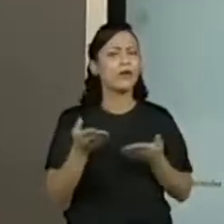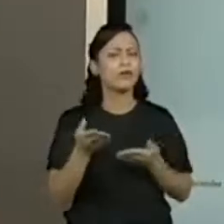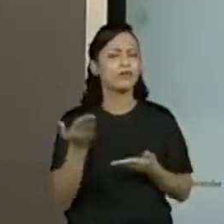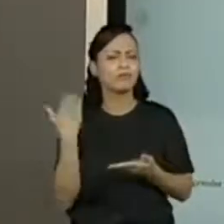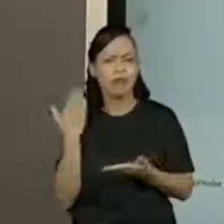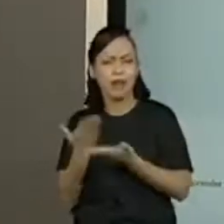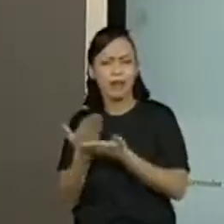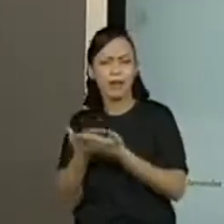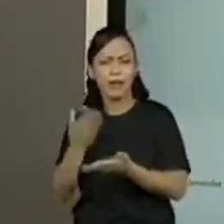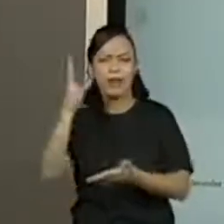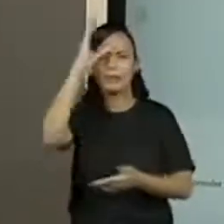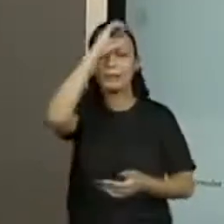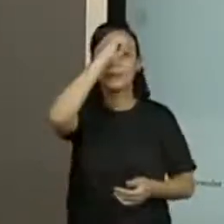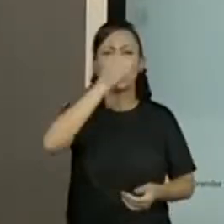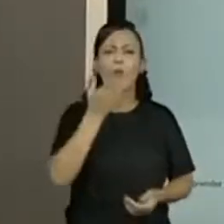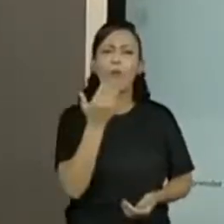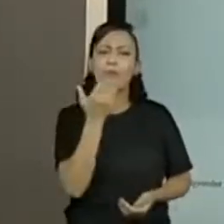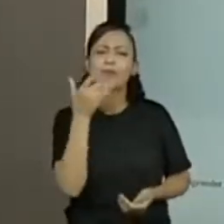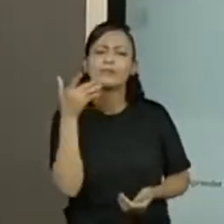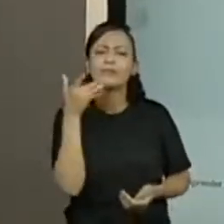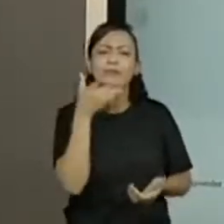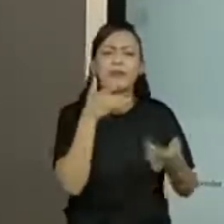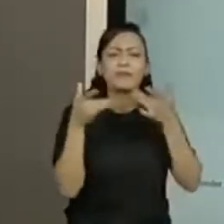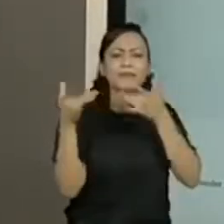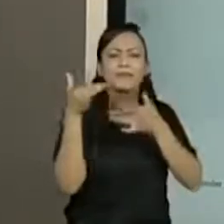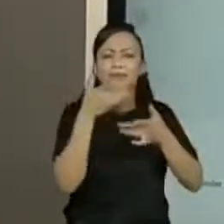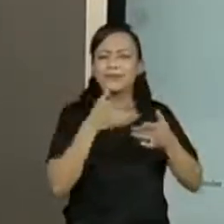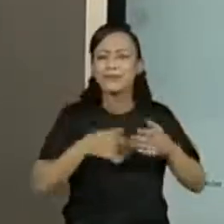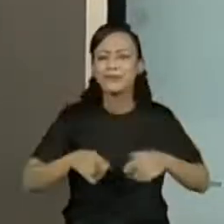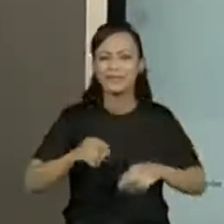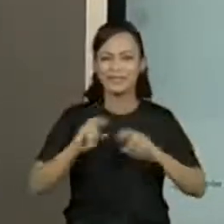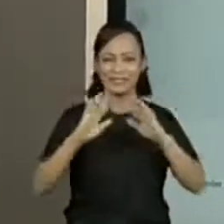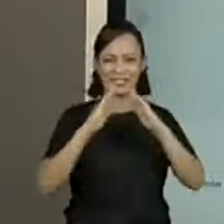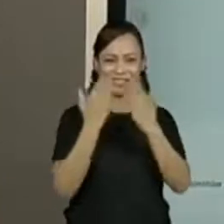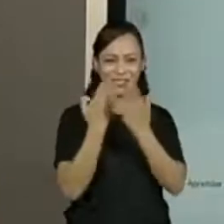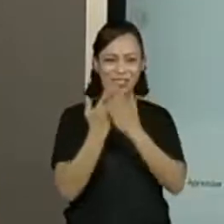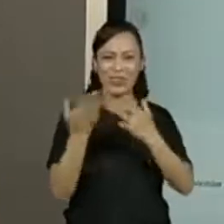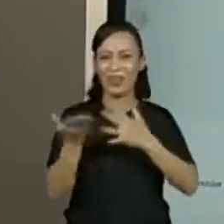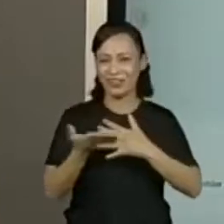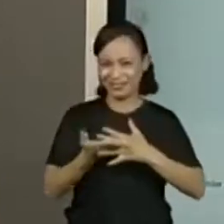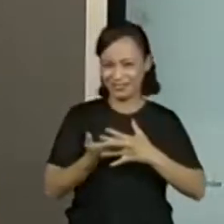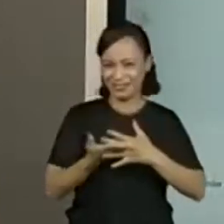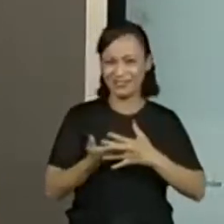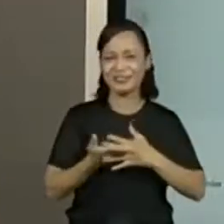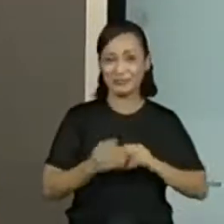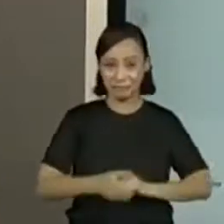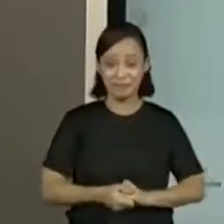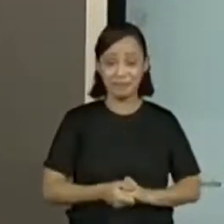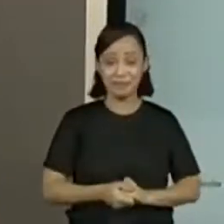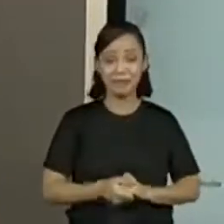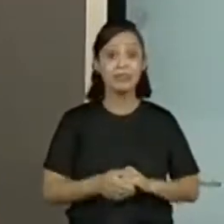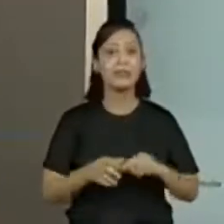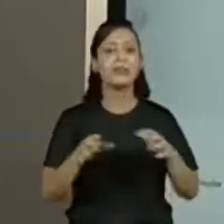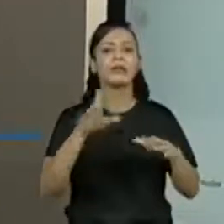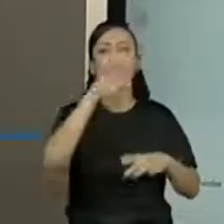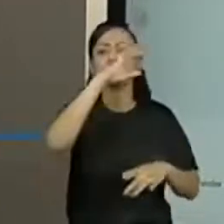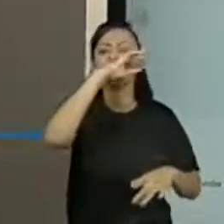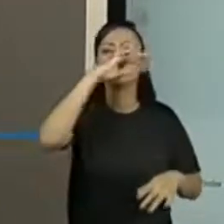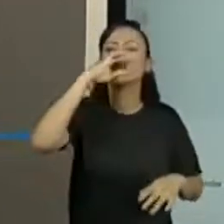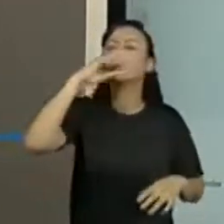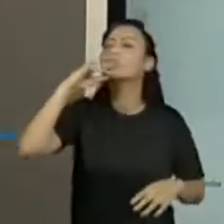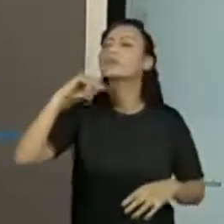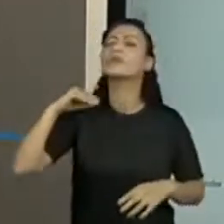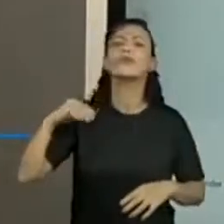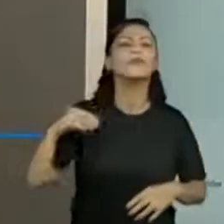gostosas que são servidas ali durante a merenda e eu tenho certeza que muita gente ficou com saudade daquele cheirinho que se